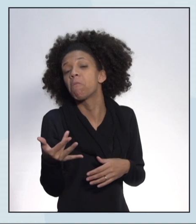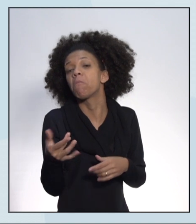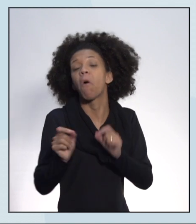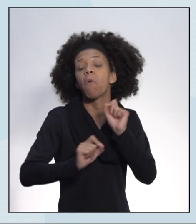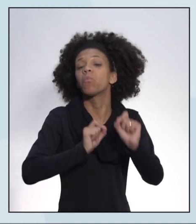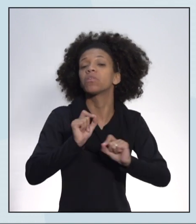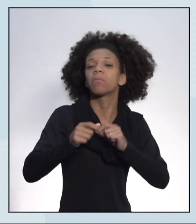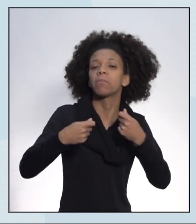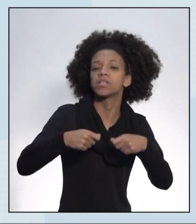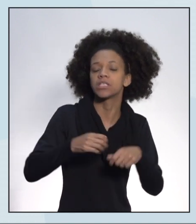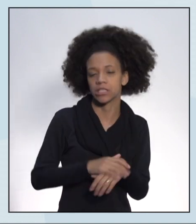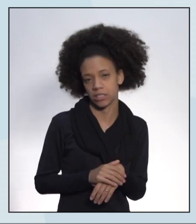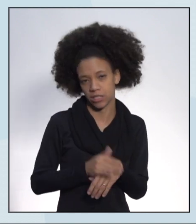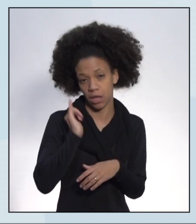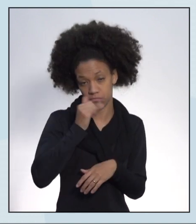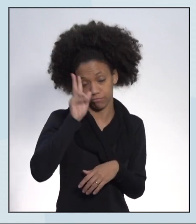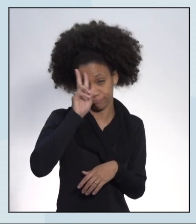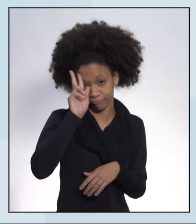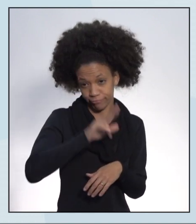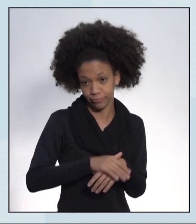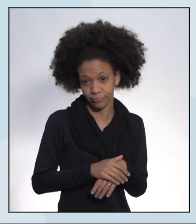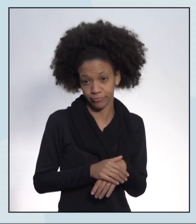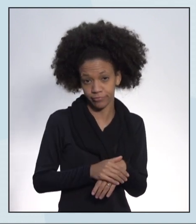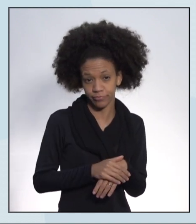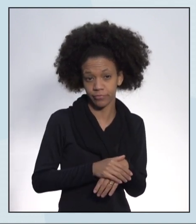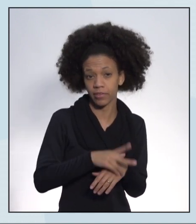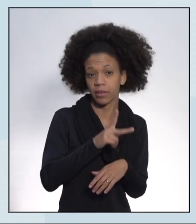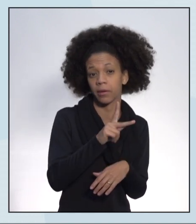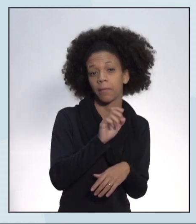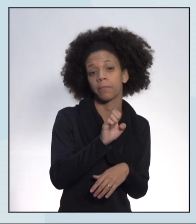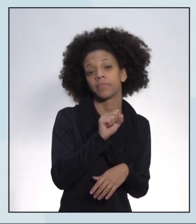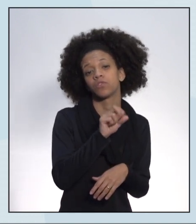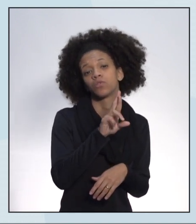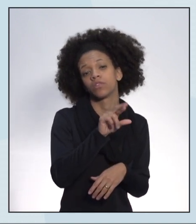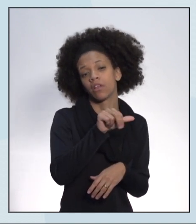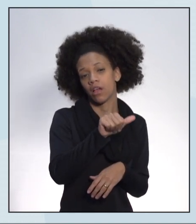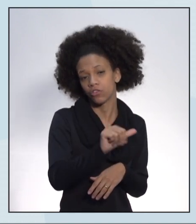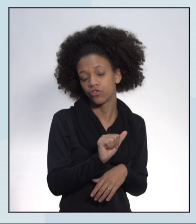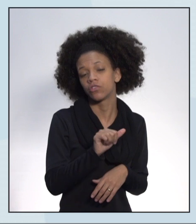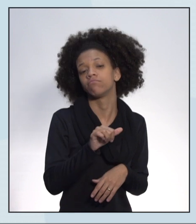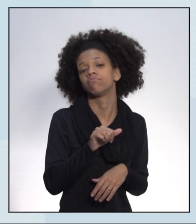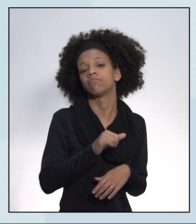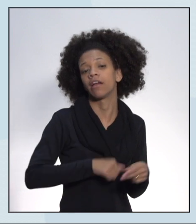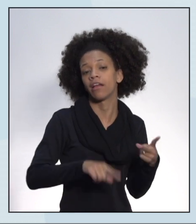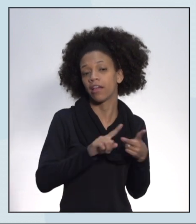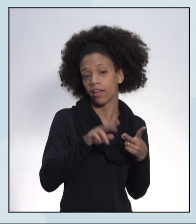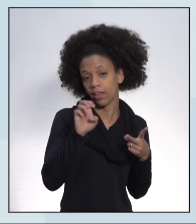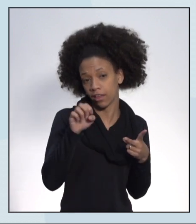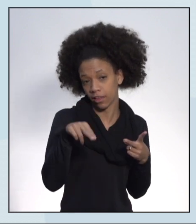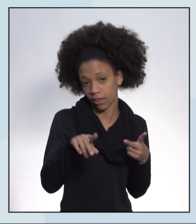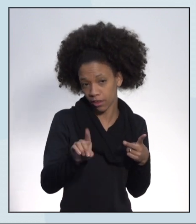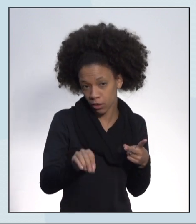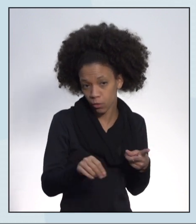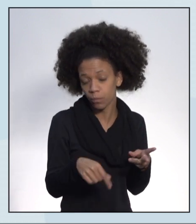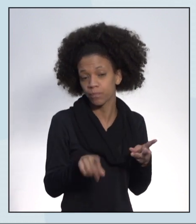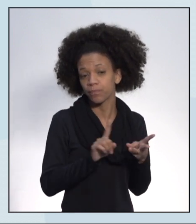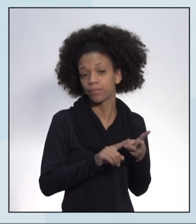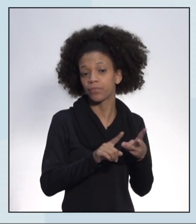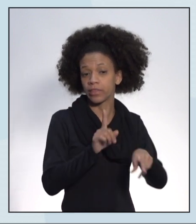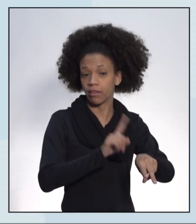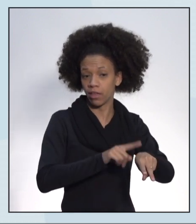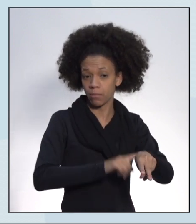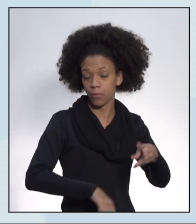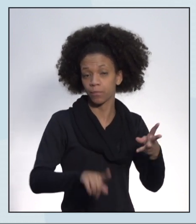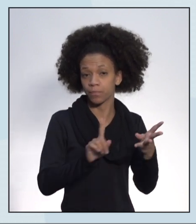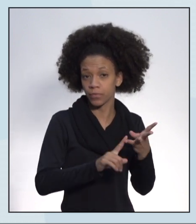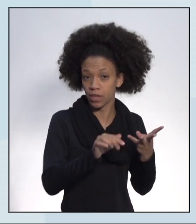para uma narrativa? Personagens, enredo, tempo, espaço, clímax, o